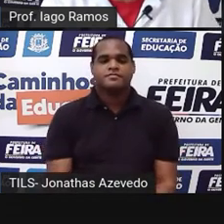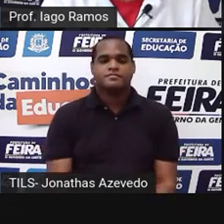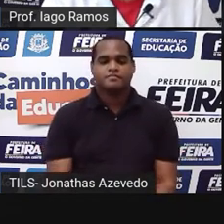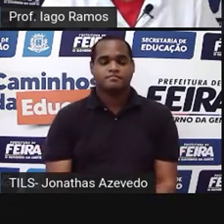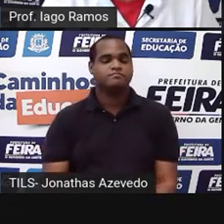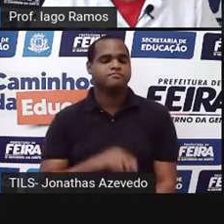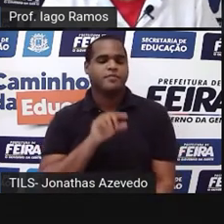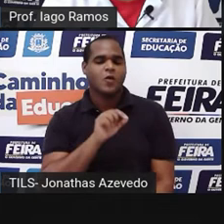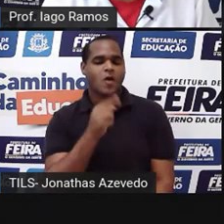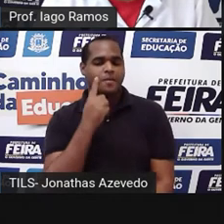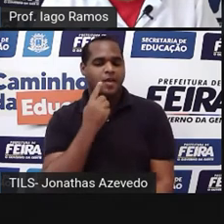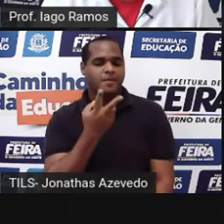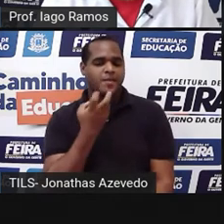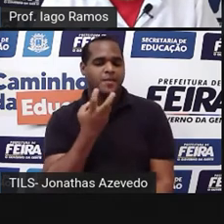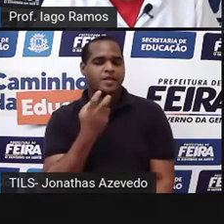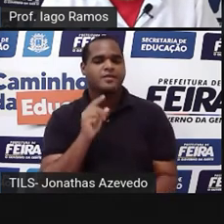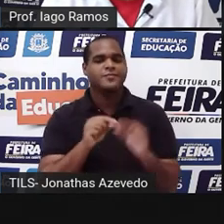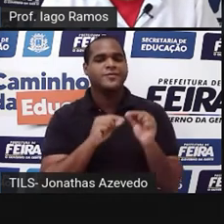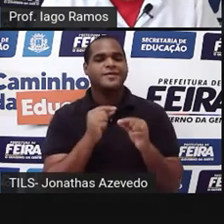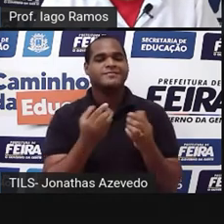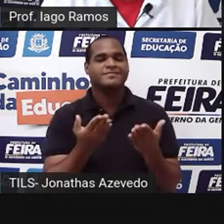O que é que a gente percebe ali